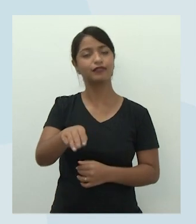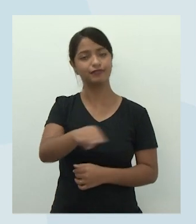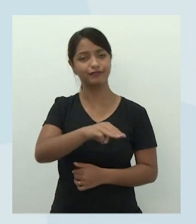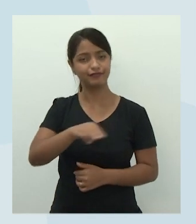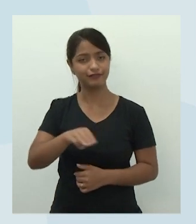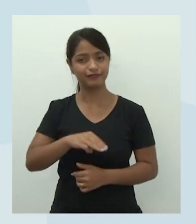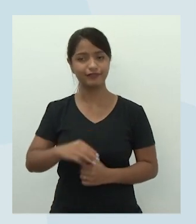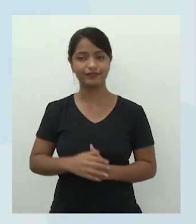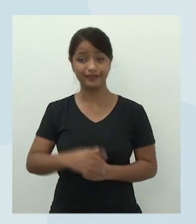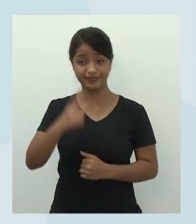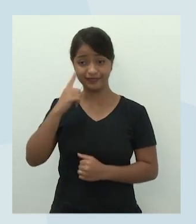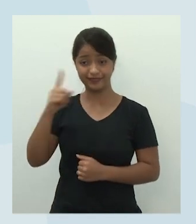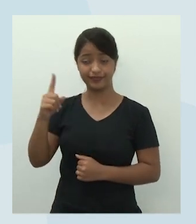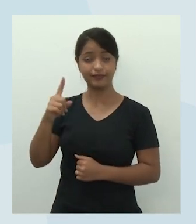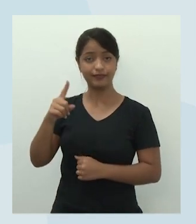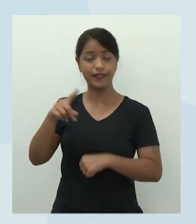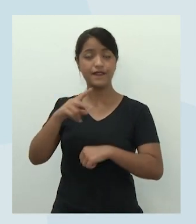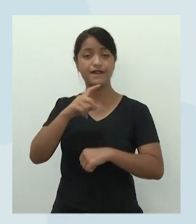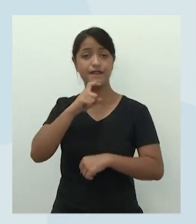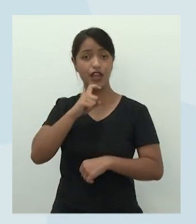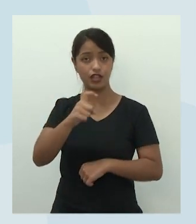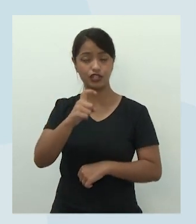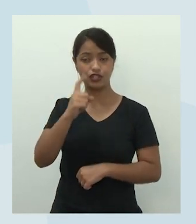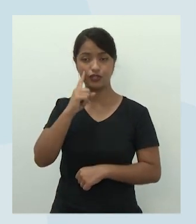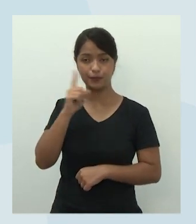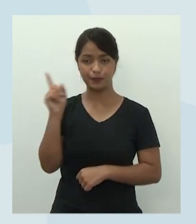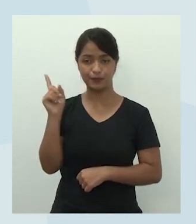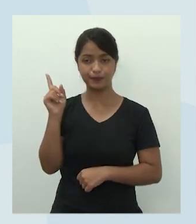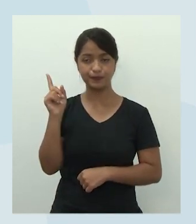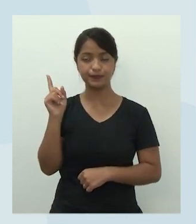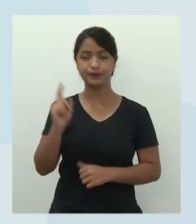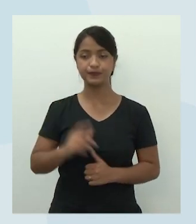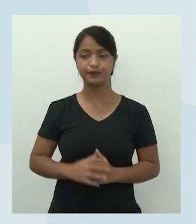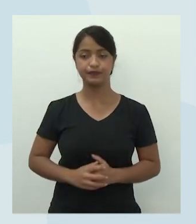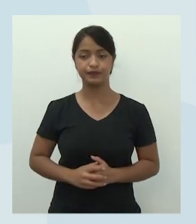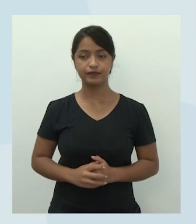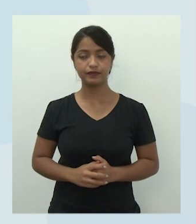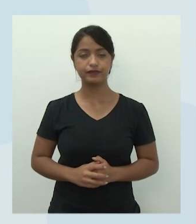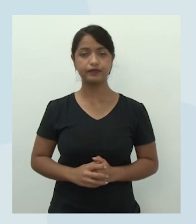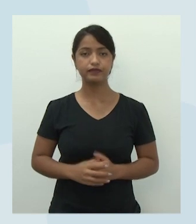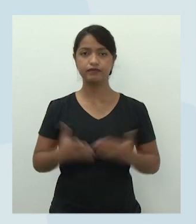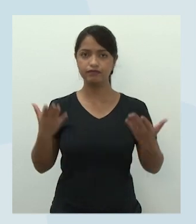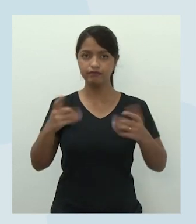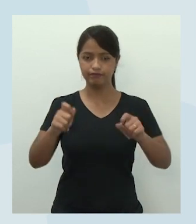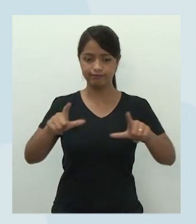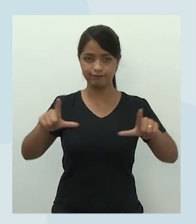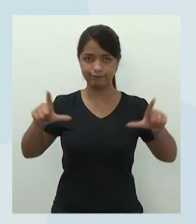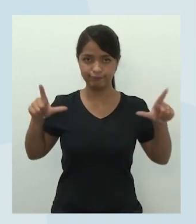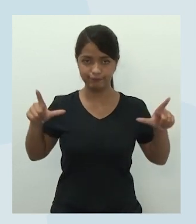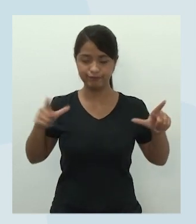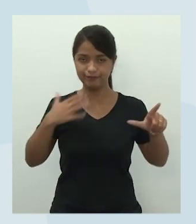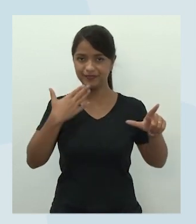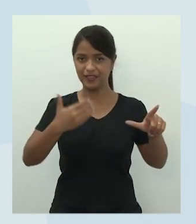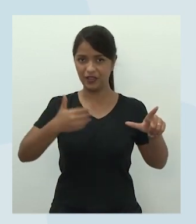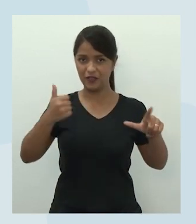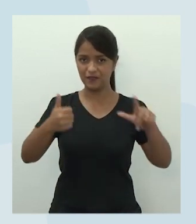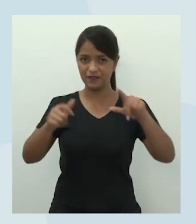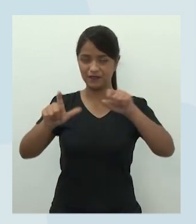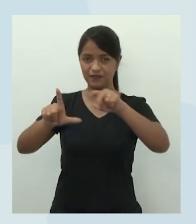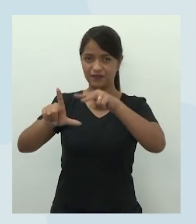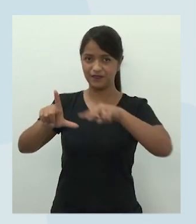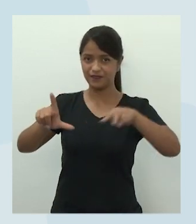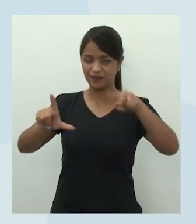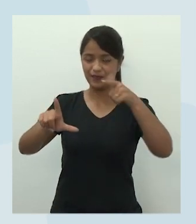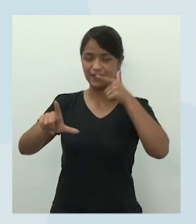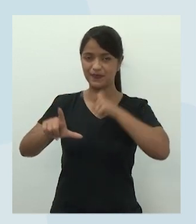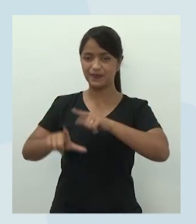para ilustrar melhor este primeiro mapa que estava mais abrangente, aí está mais localizado. Então, a área da Mesopotâmia